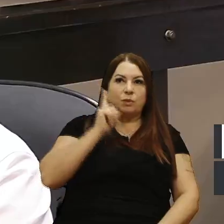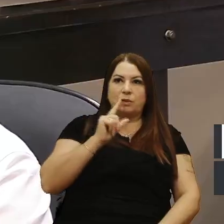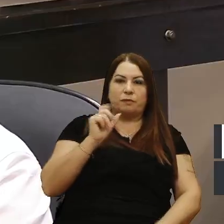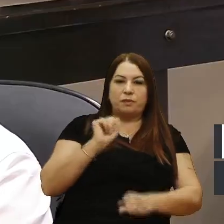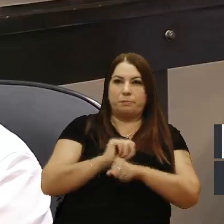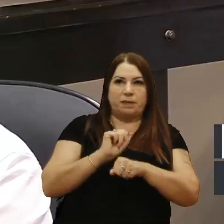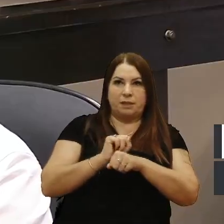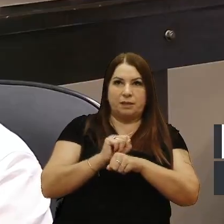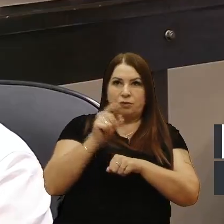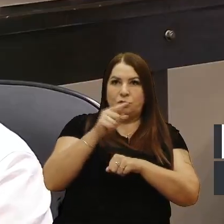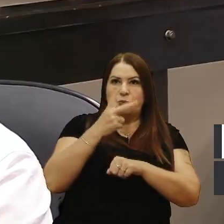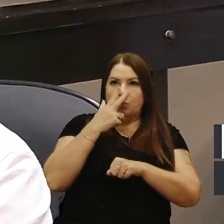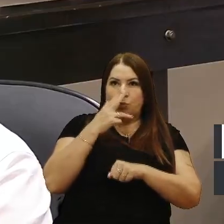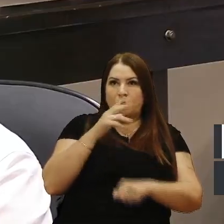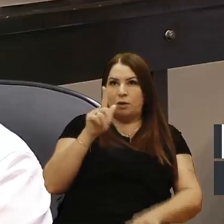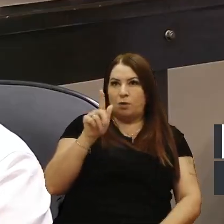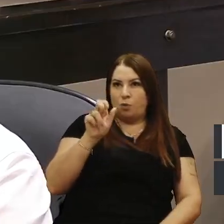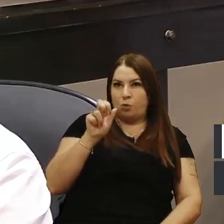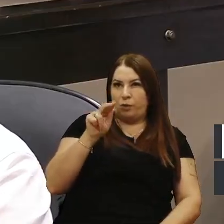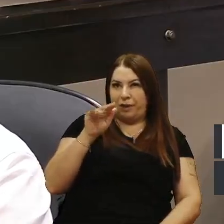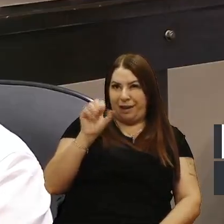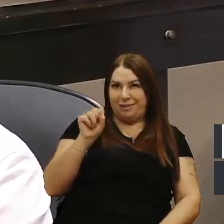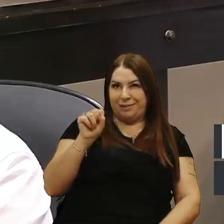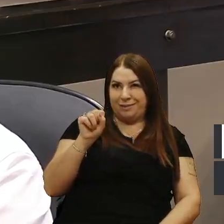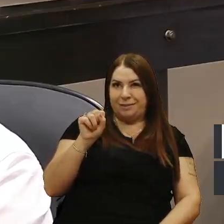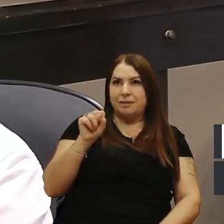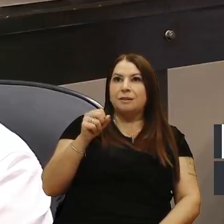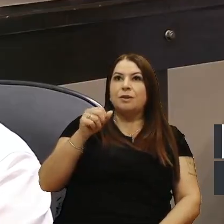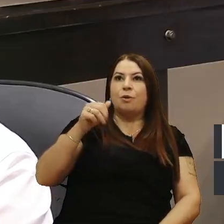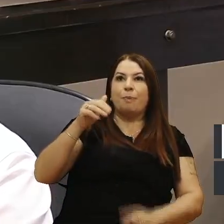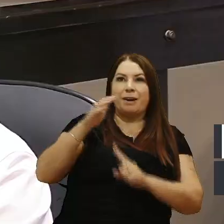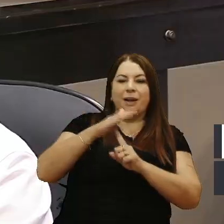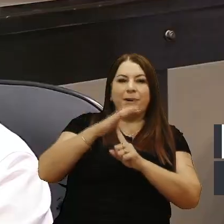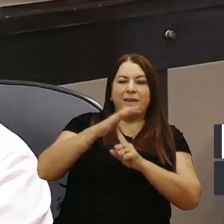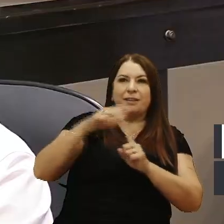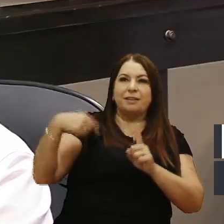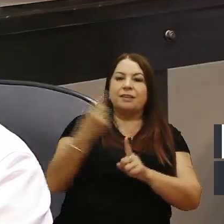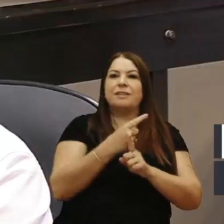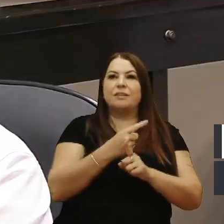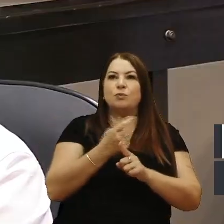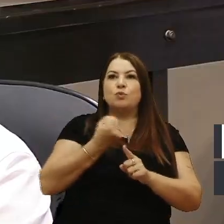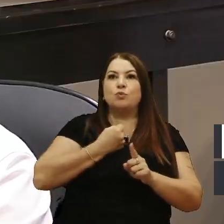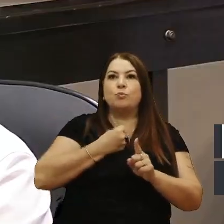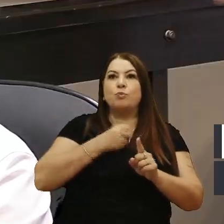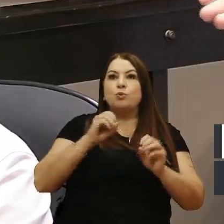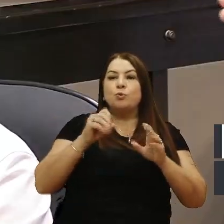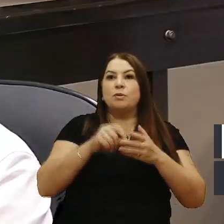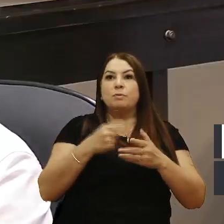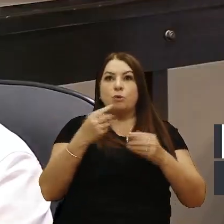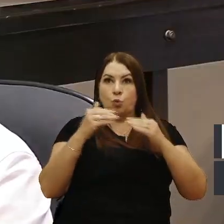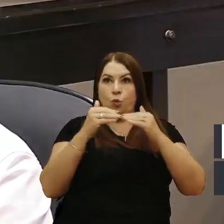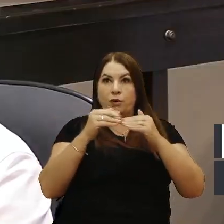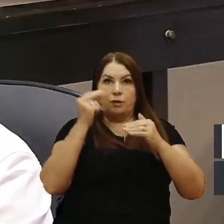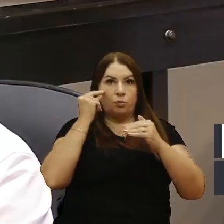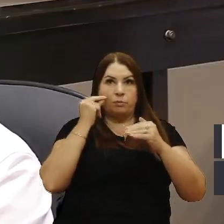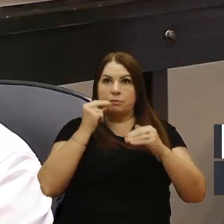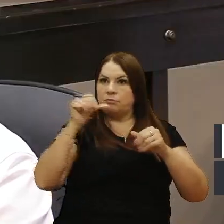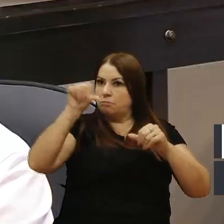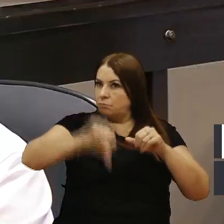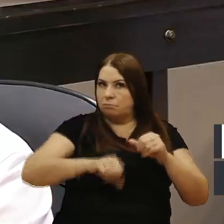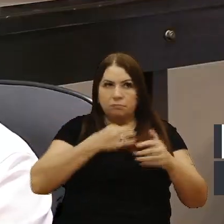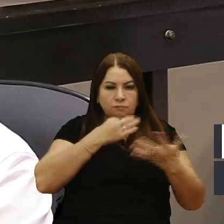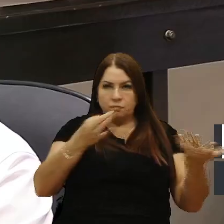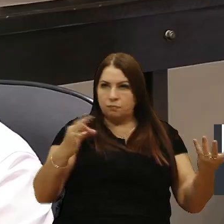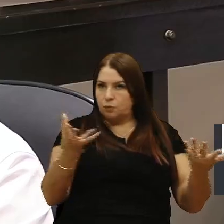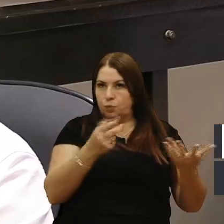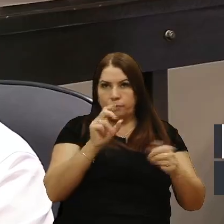esperar que a gente chegue igual Goiás ou Paraná nos índices de educação, vereador Capitão Ramon. Não vou esperar. Porque aí eu concordo com o Cláudio, é uma tragédia esse governo, então eu